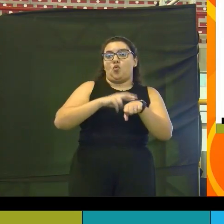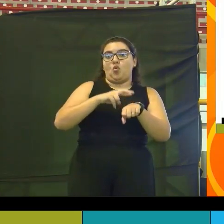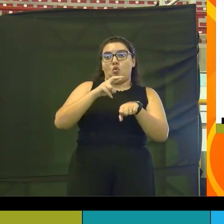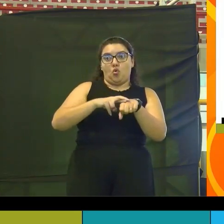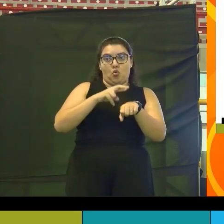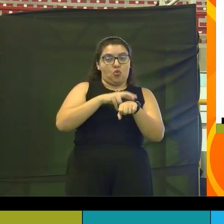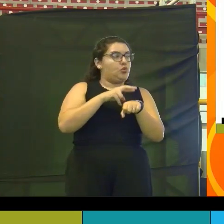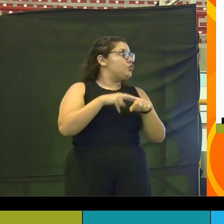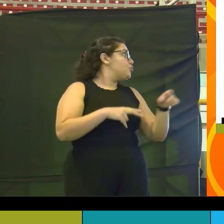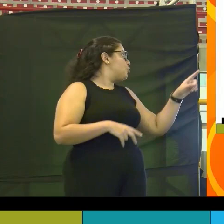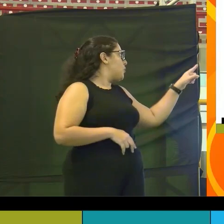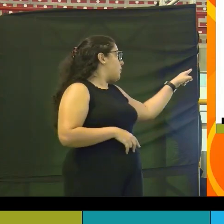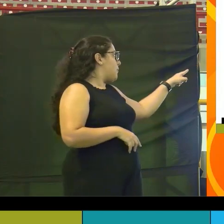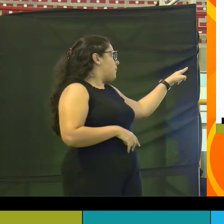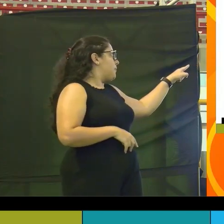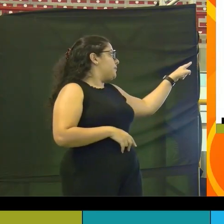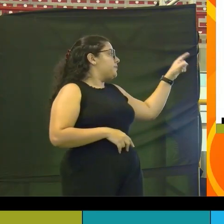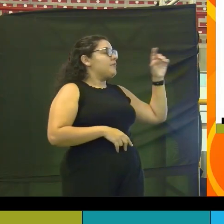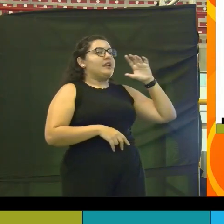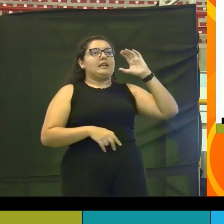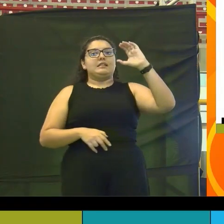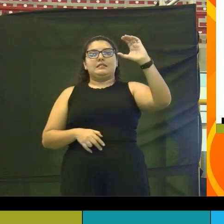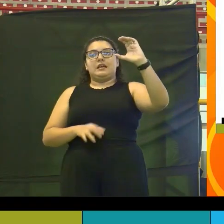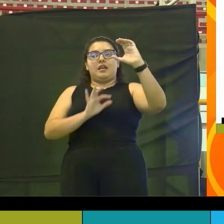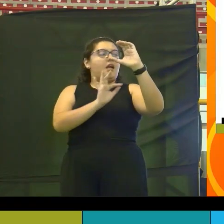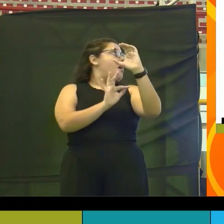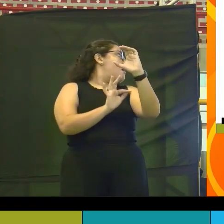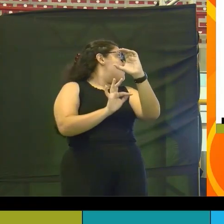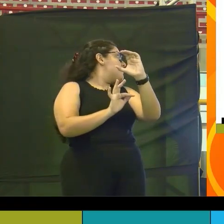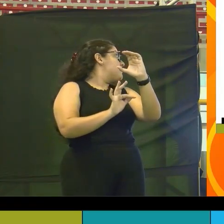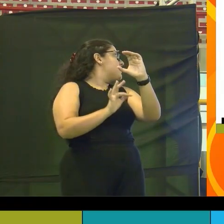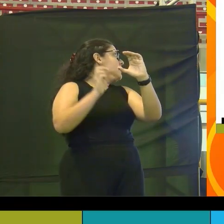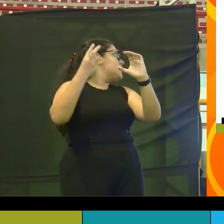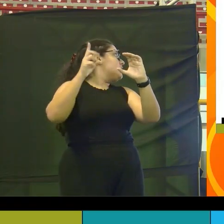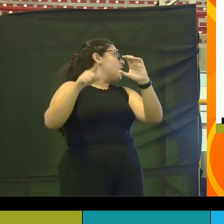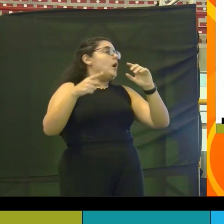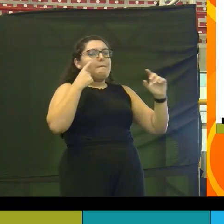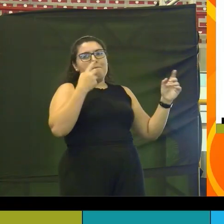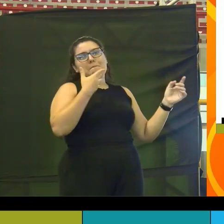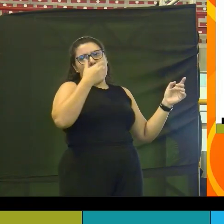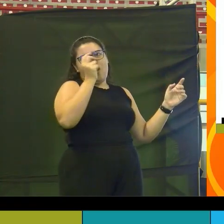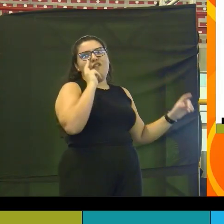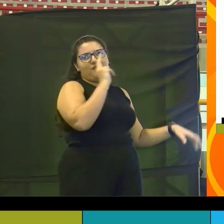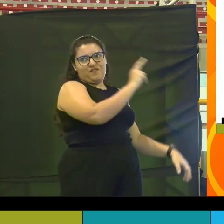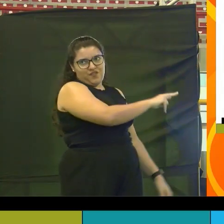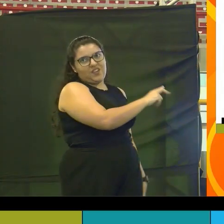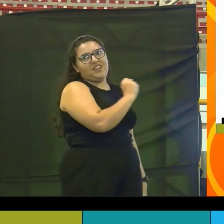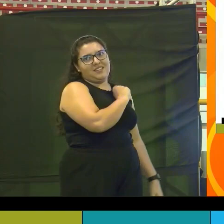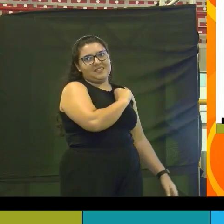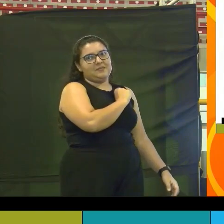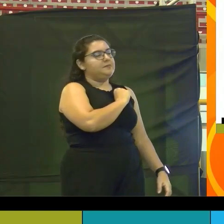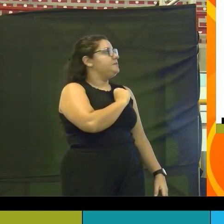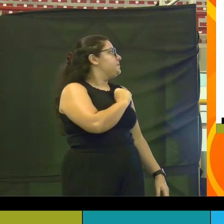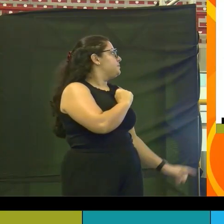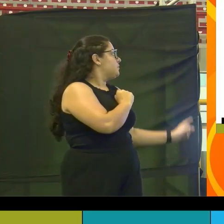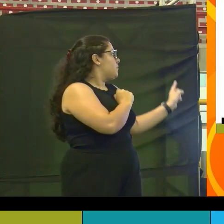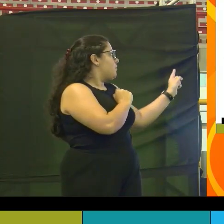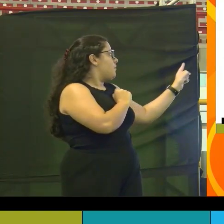a 8, a frequência do violeta, 7,5 vezes 10 elevado a quanto?